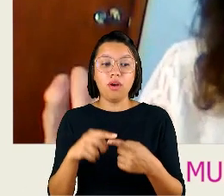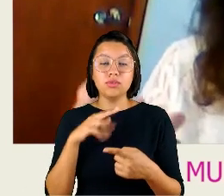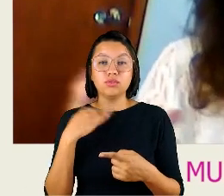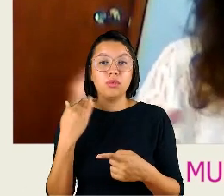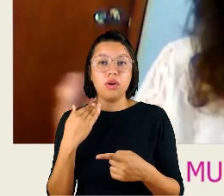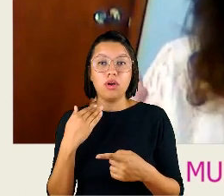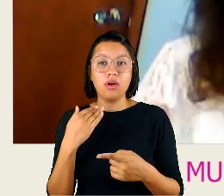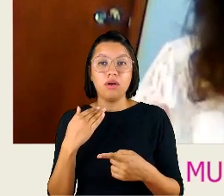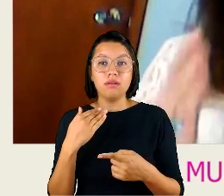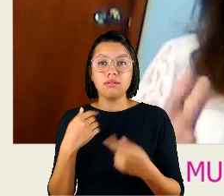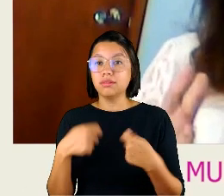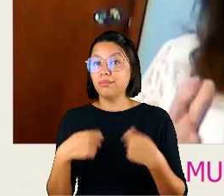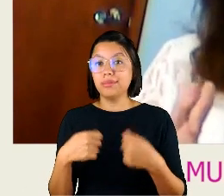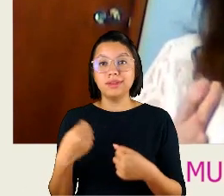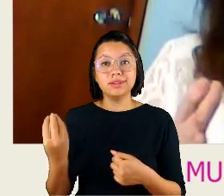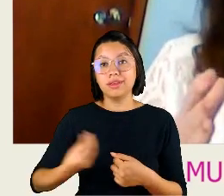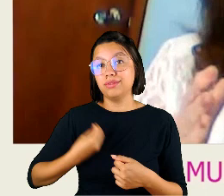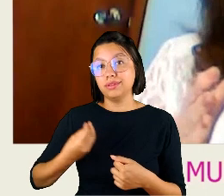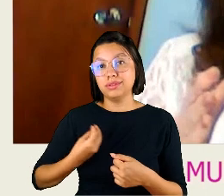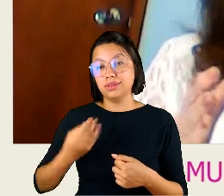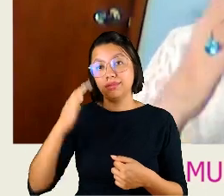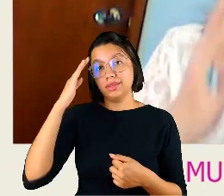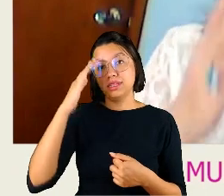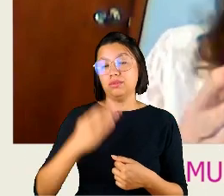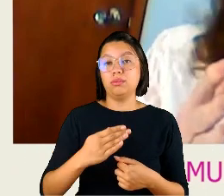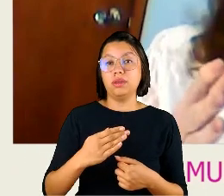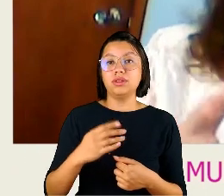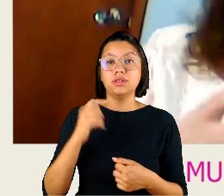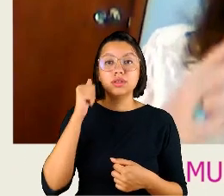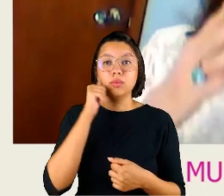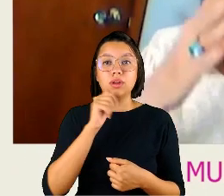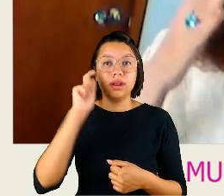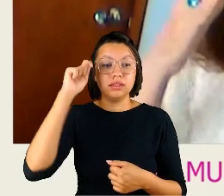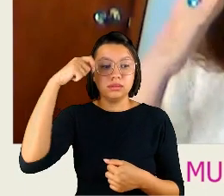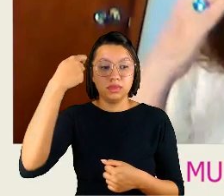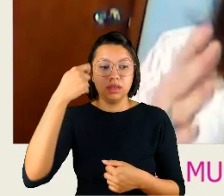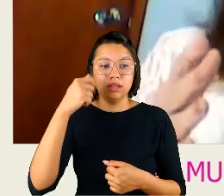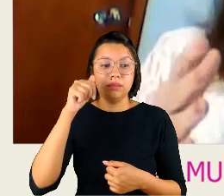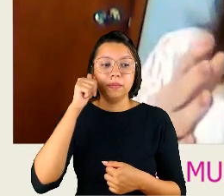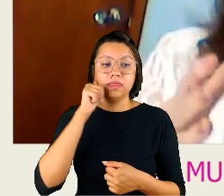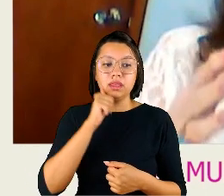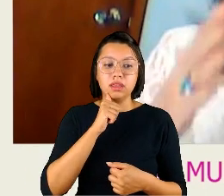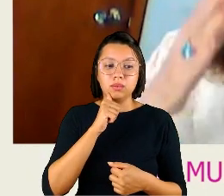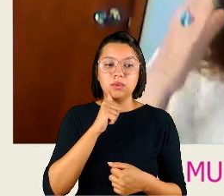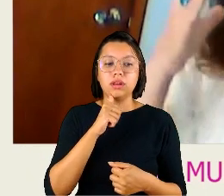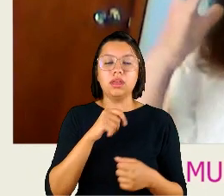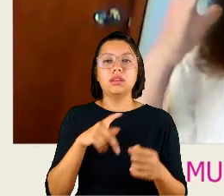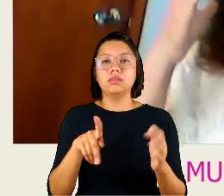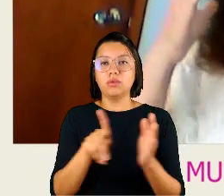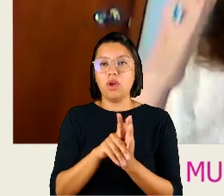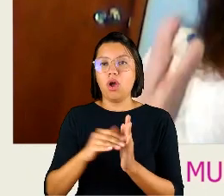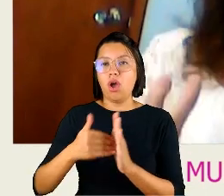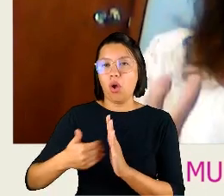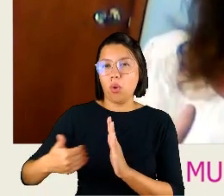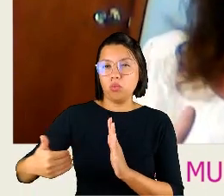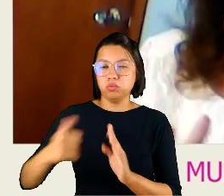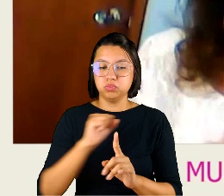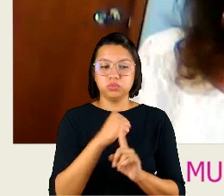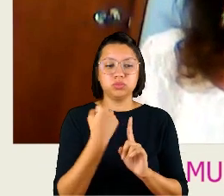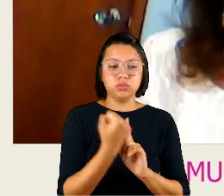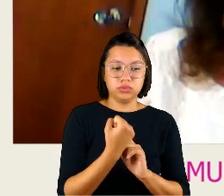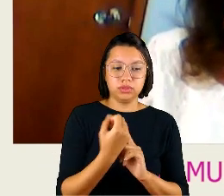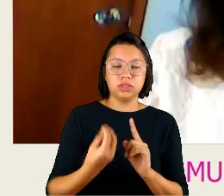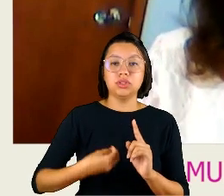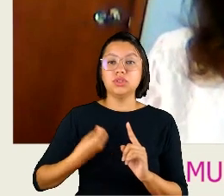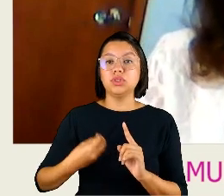poderiam não existir, principalmente as mulheres negras, as mulheres periféricas, as mulheres que vivem na